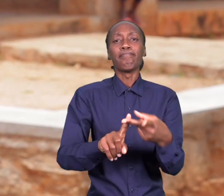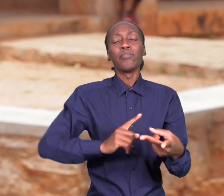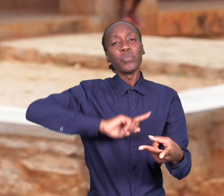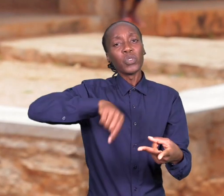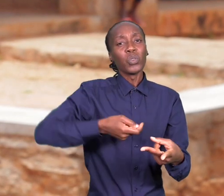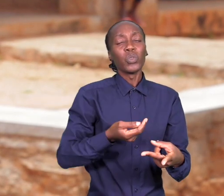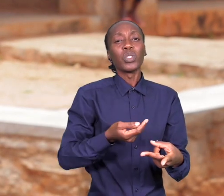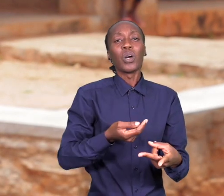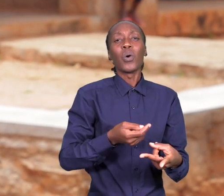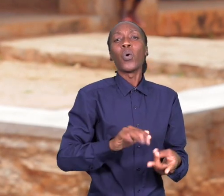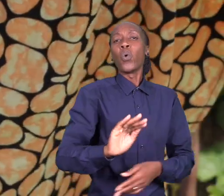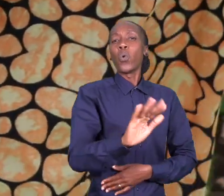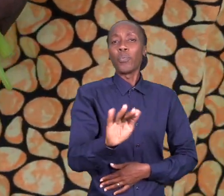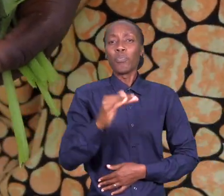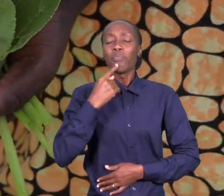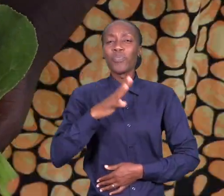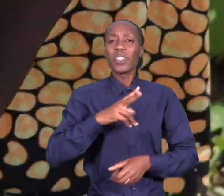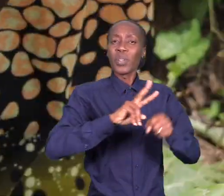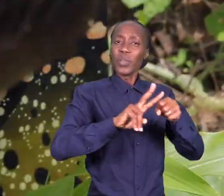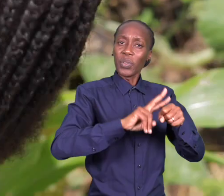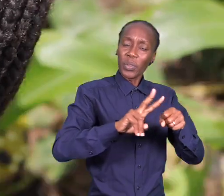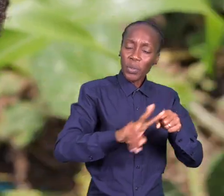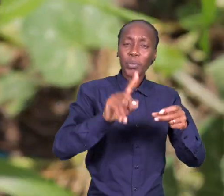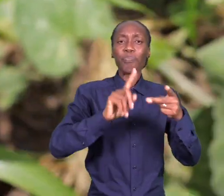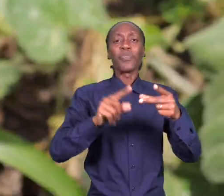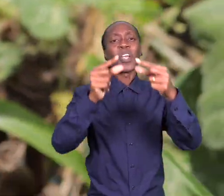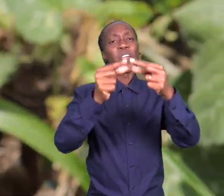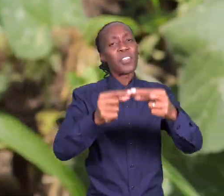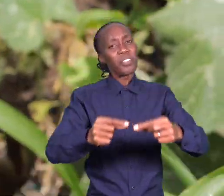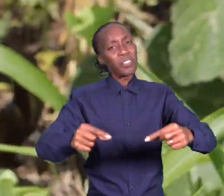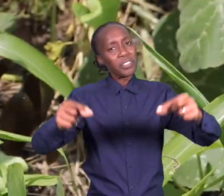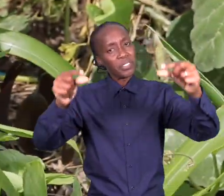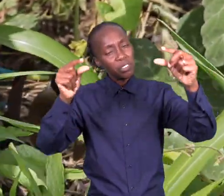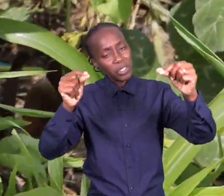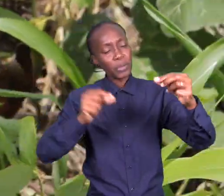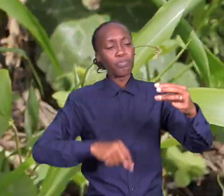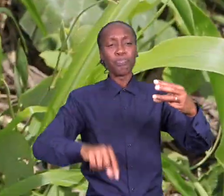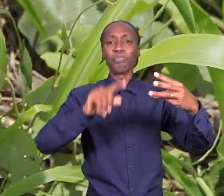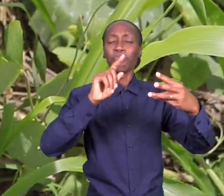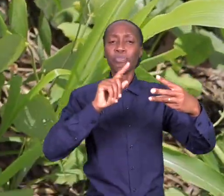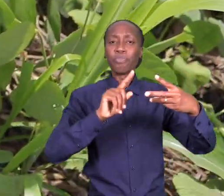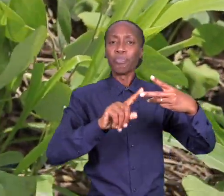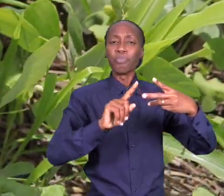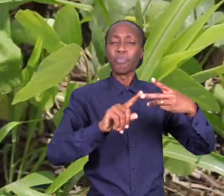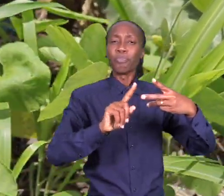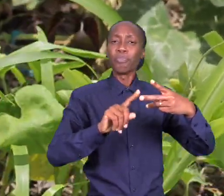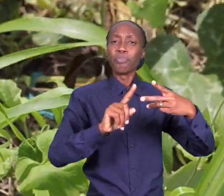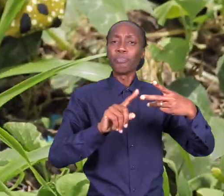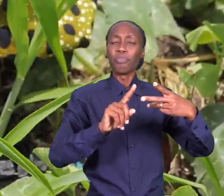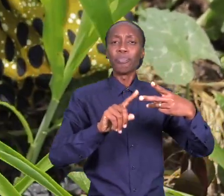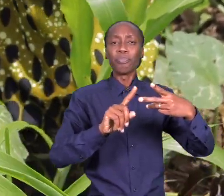comunidades, nós temos as verduras, nós temos os feijões, que são ricos em proteína, podemos substituir. Ao